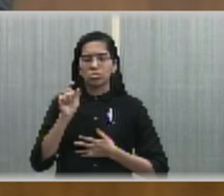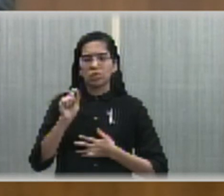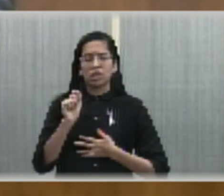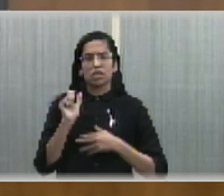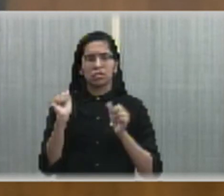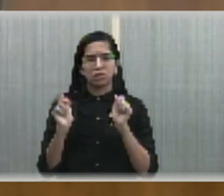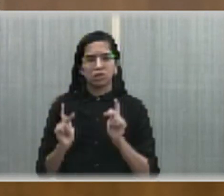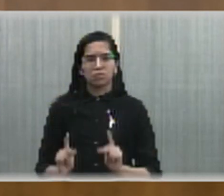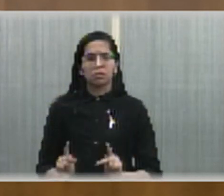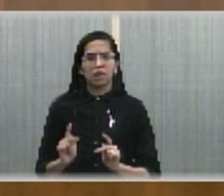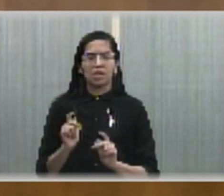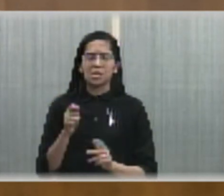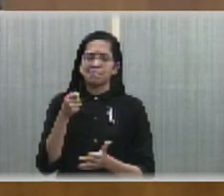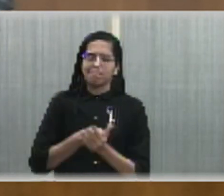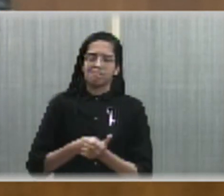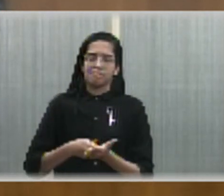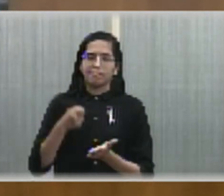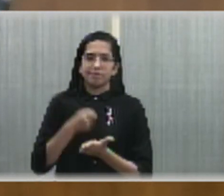povo resiliente